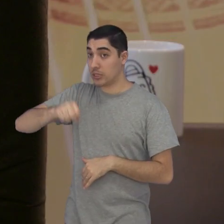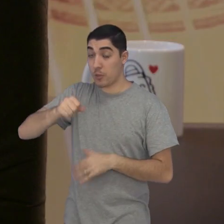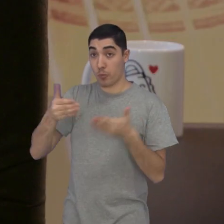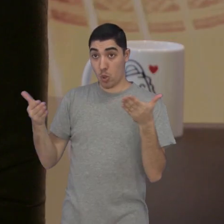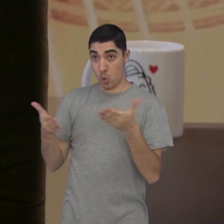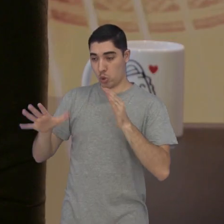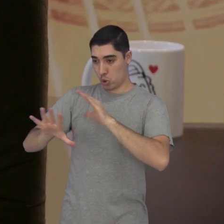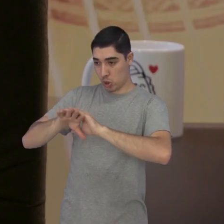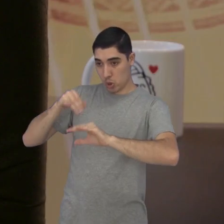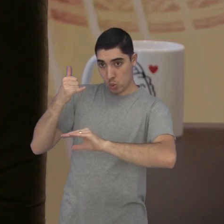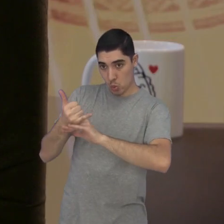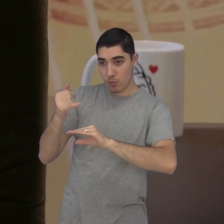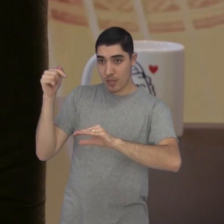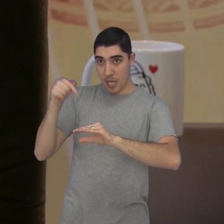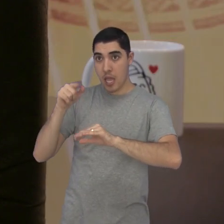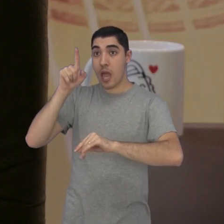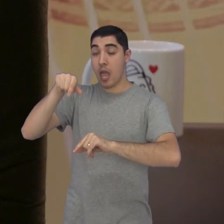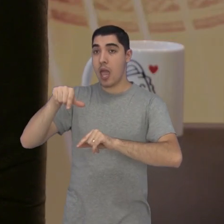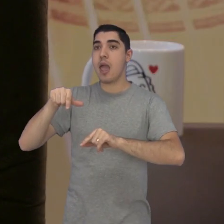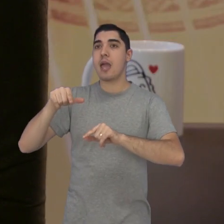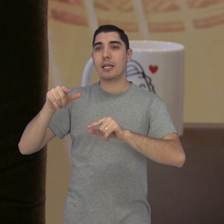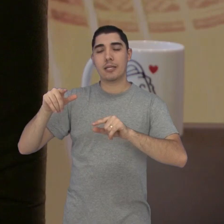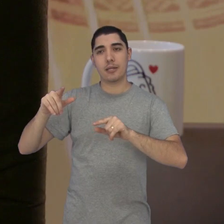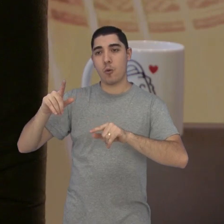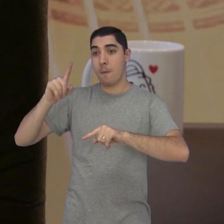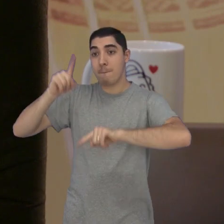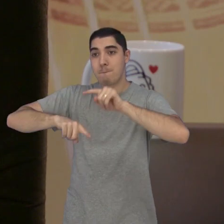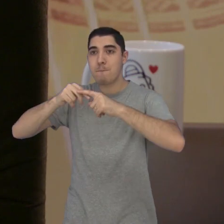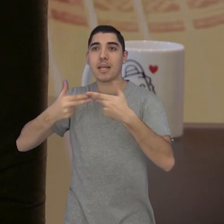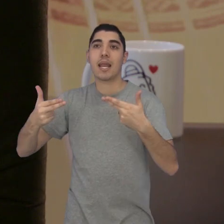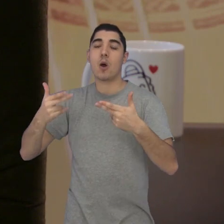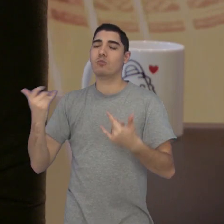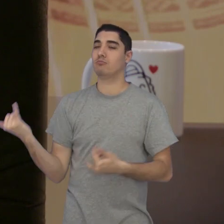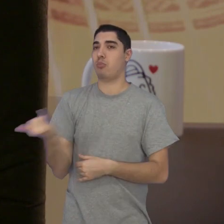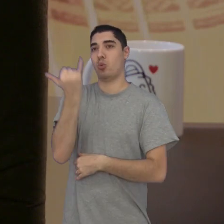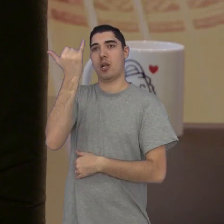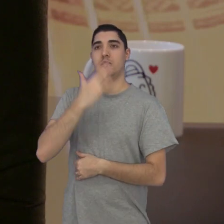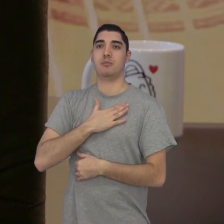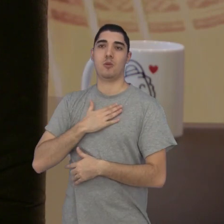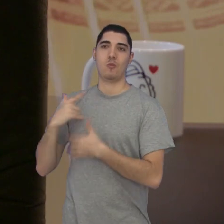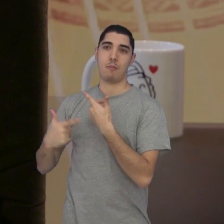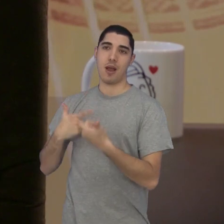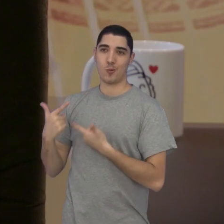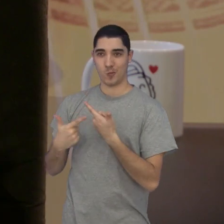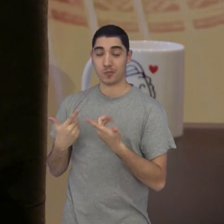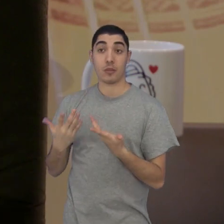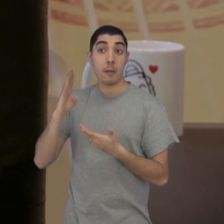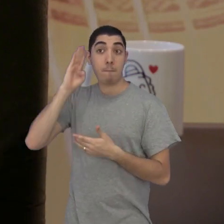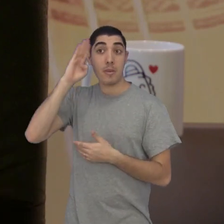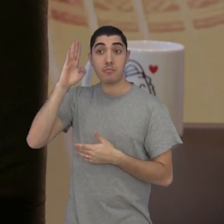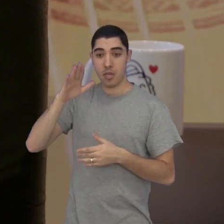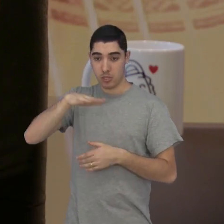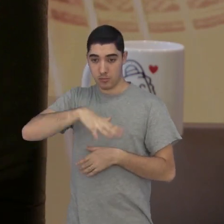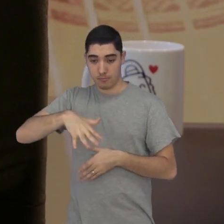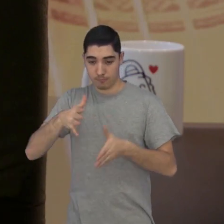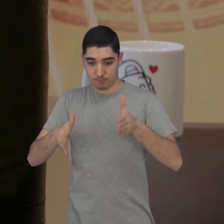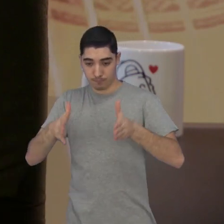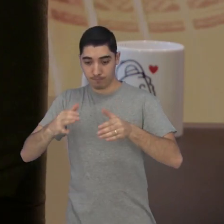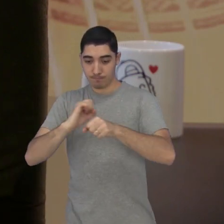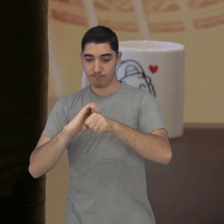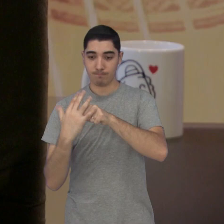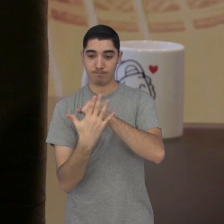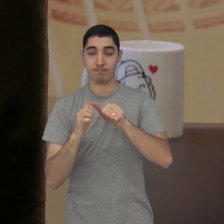YouTube, onde a gente está, é uma ferramenta muito importante do meu trabalho, principalmente no período da